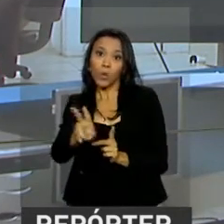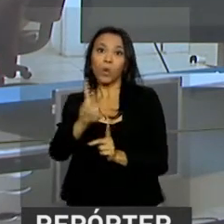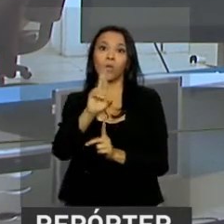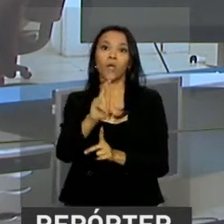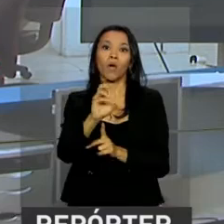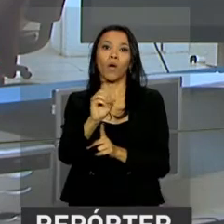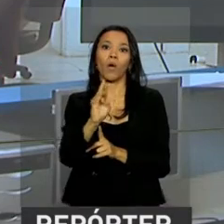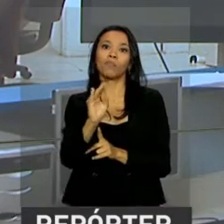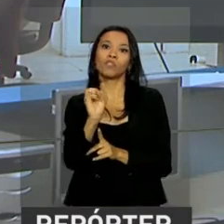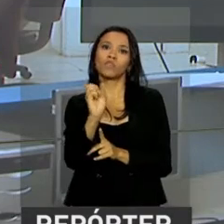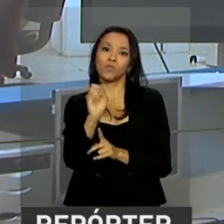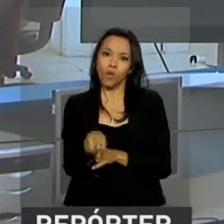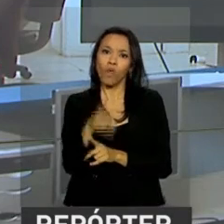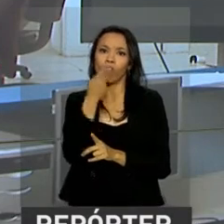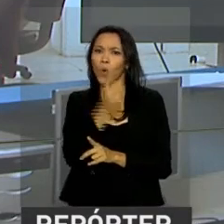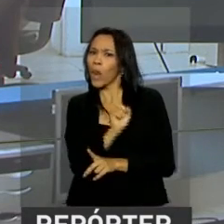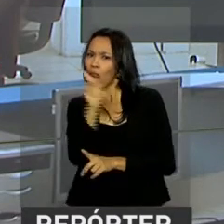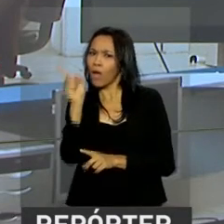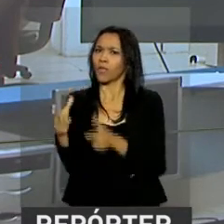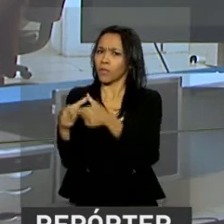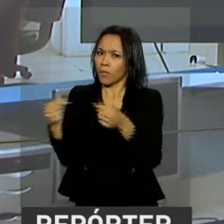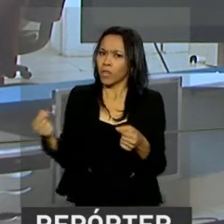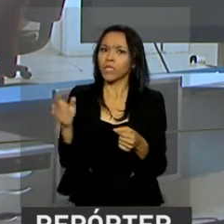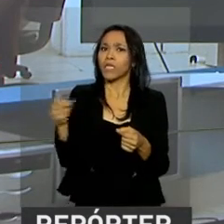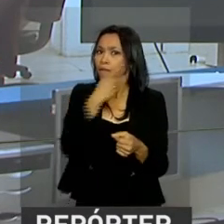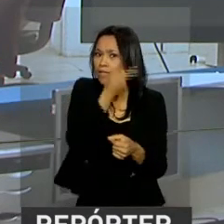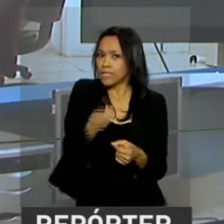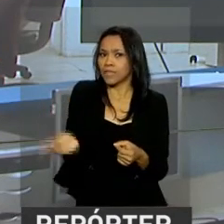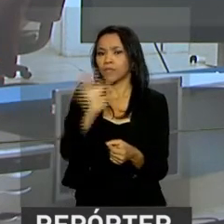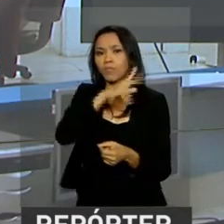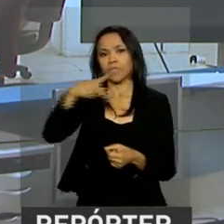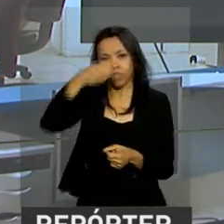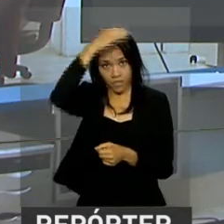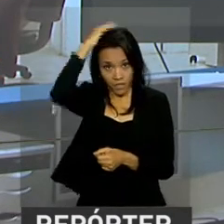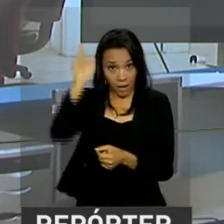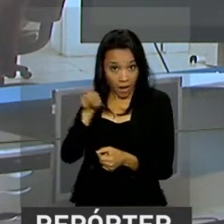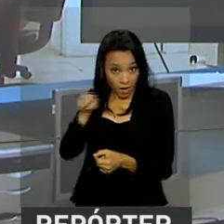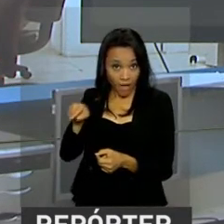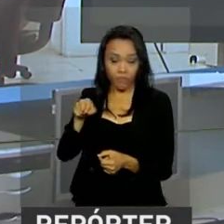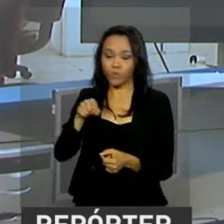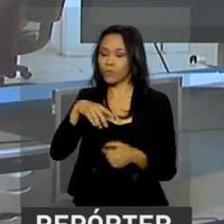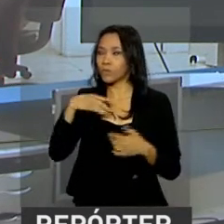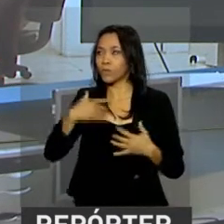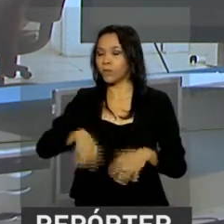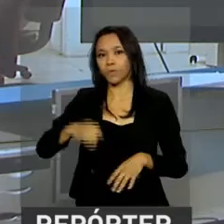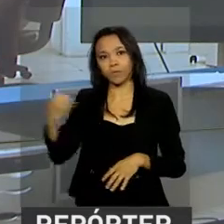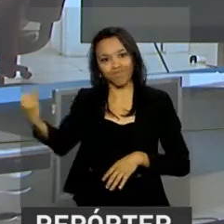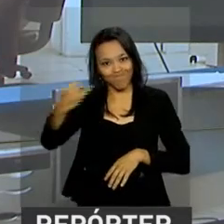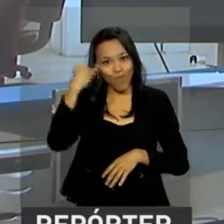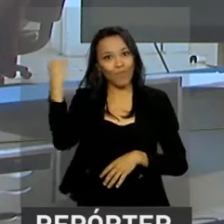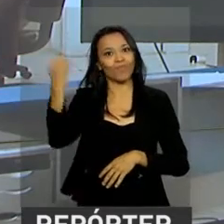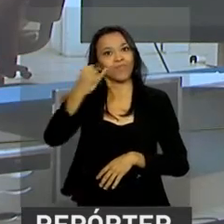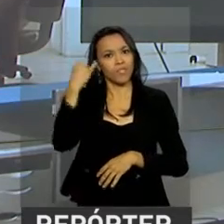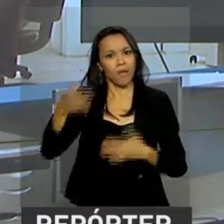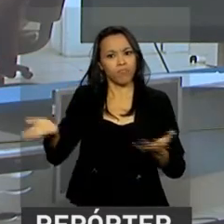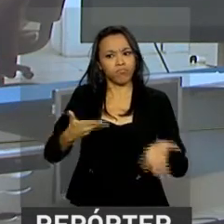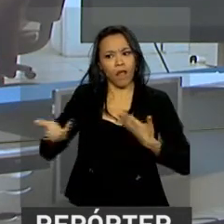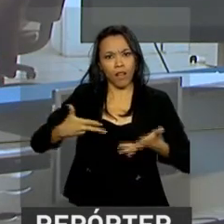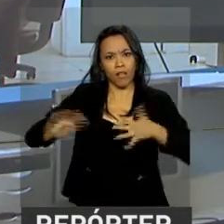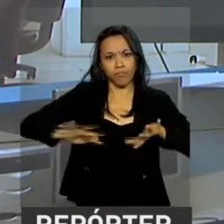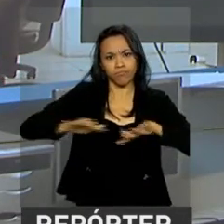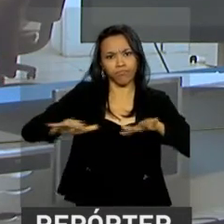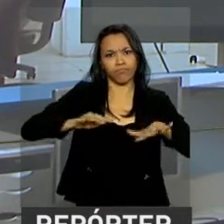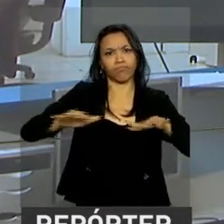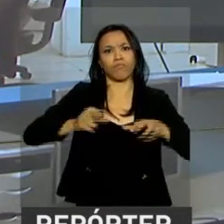afirmou nesta quarta-feira em Tóquio que a visita do presidente Michel Temer ao Japão foi fundamental para incrementar o comércio com o